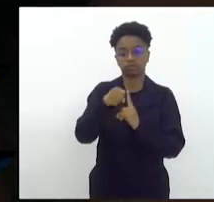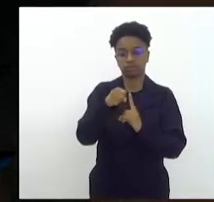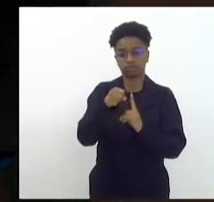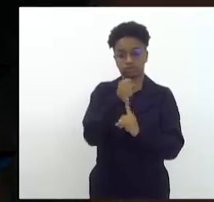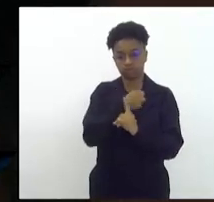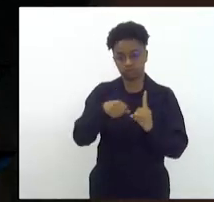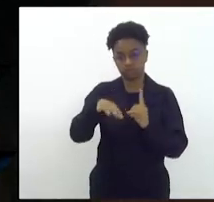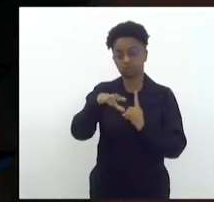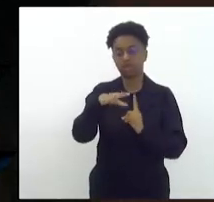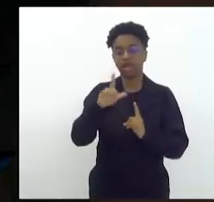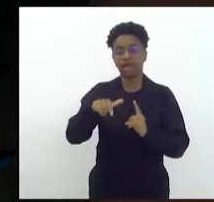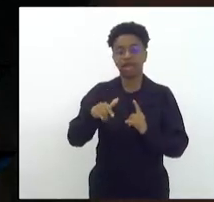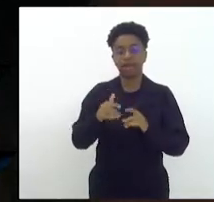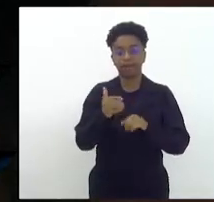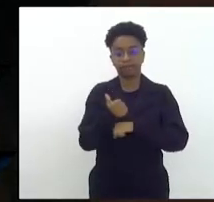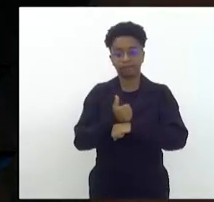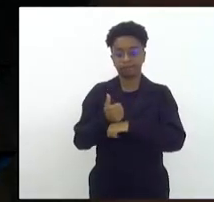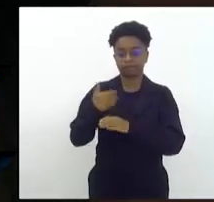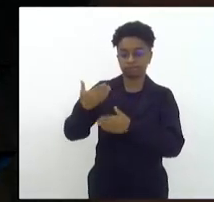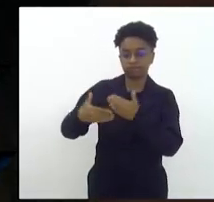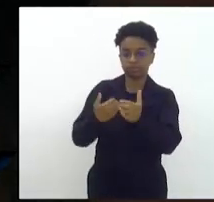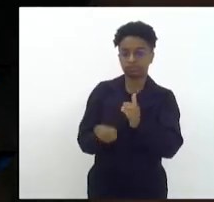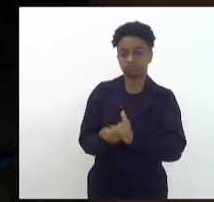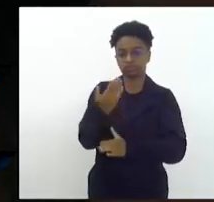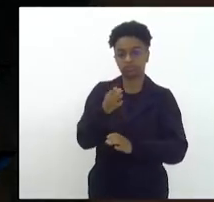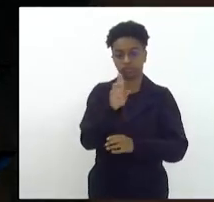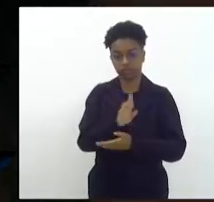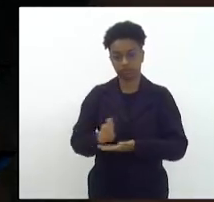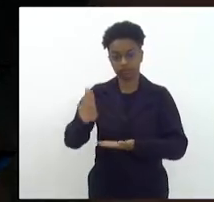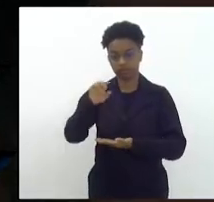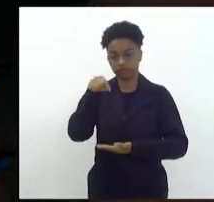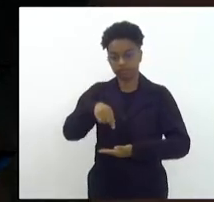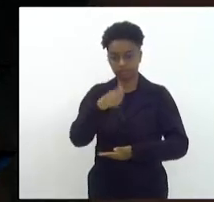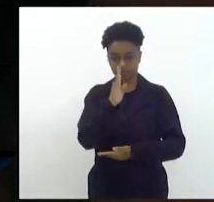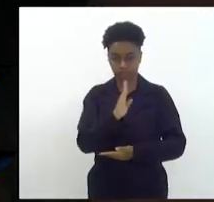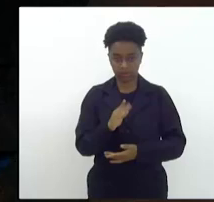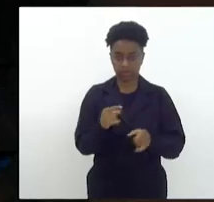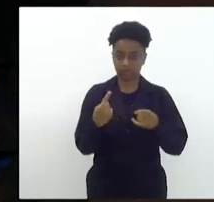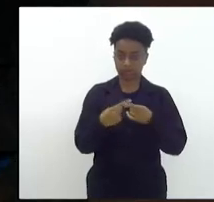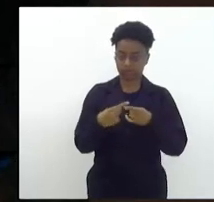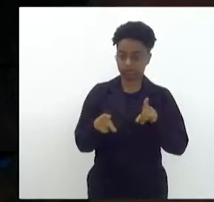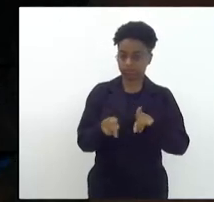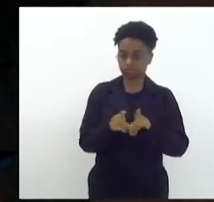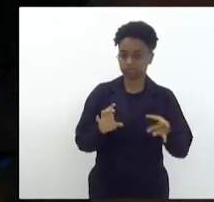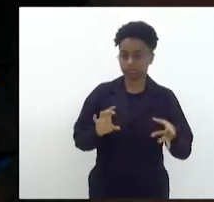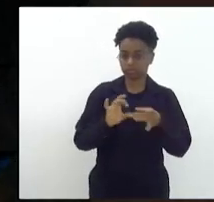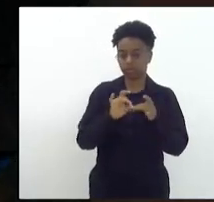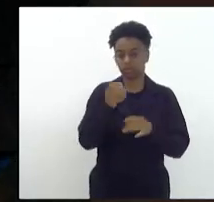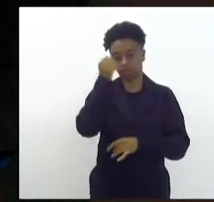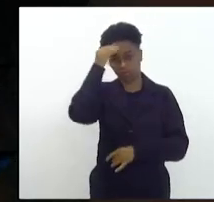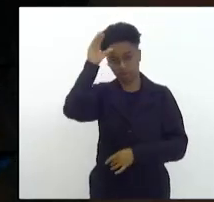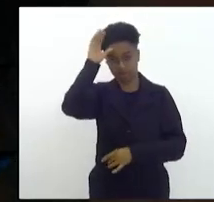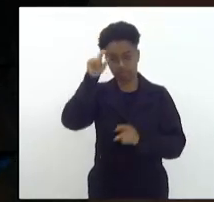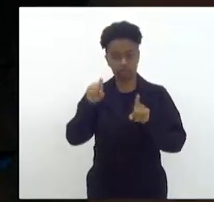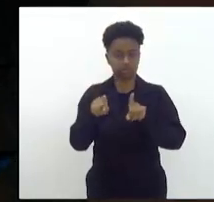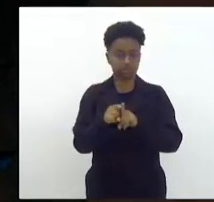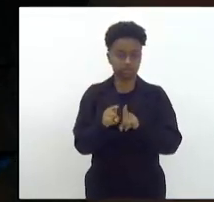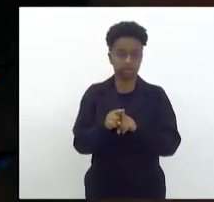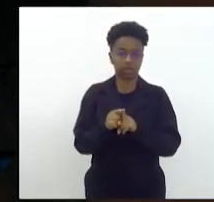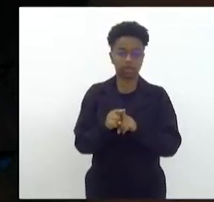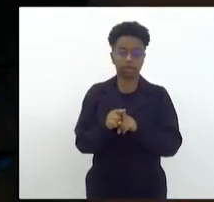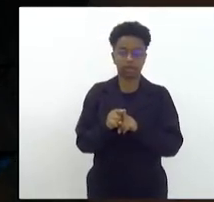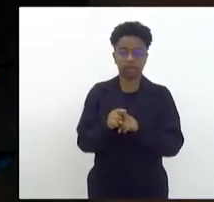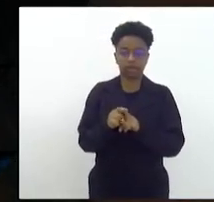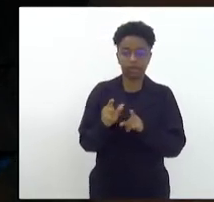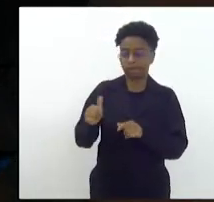uma das carreiras fundantes das Universidades no Brasil é um dos berços dos do conhecimento e uma das primeiras